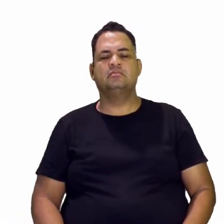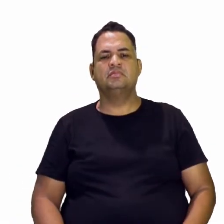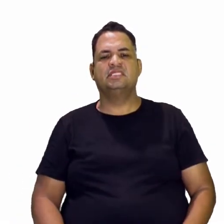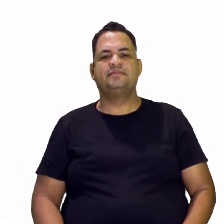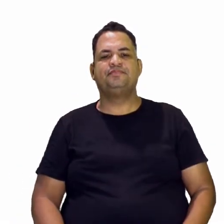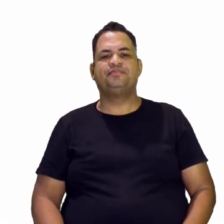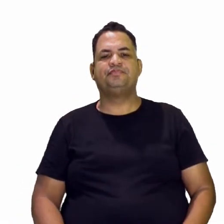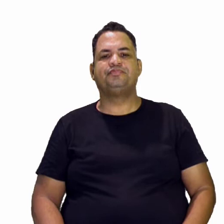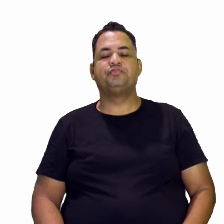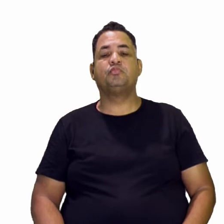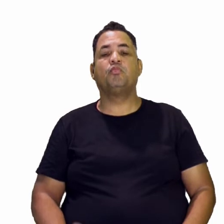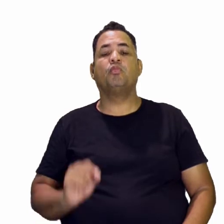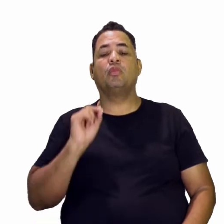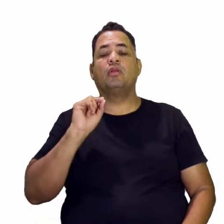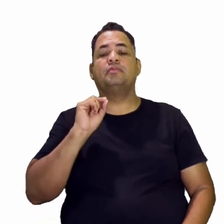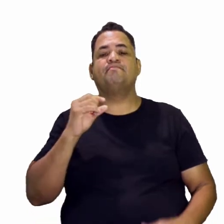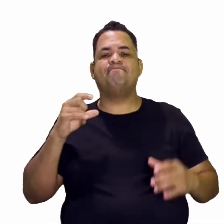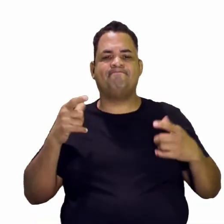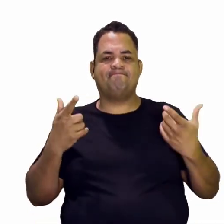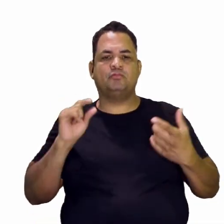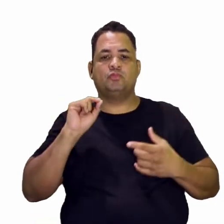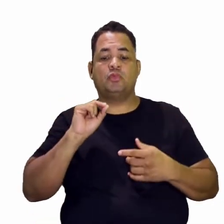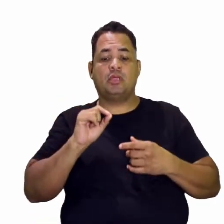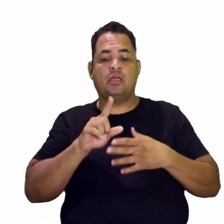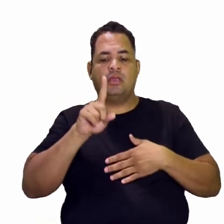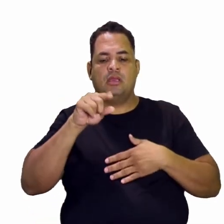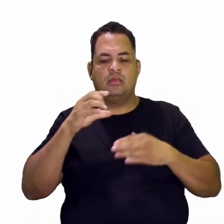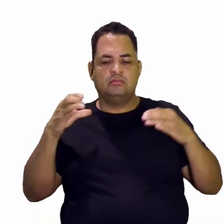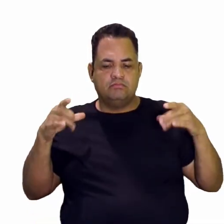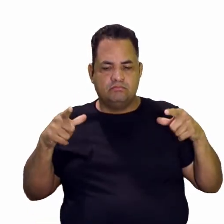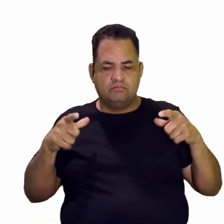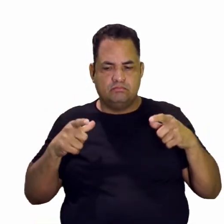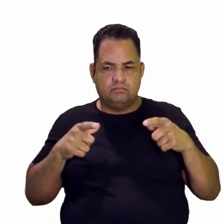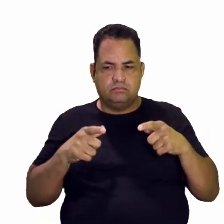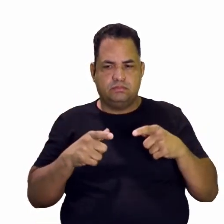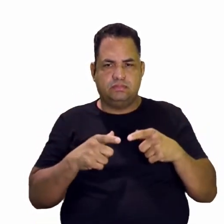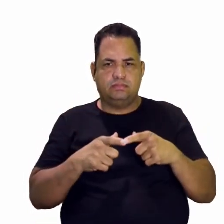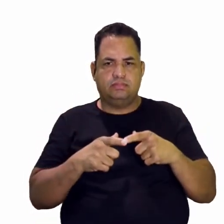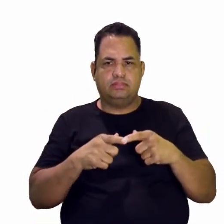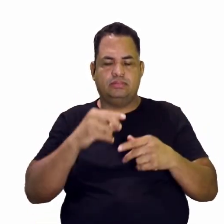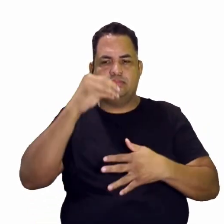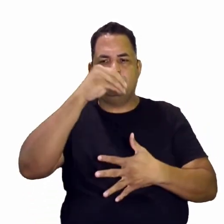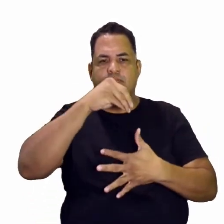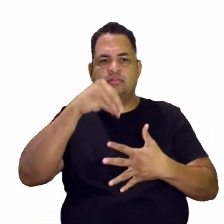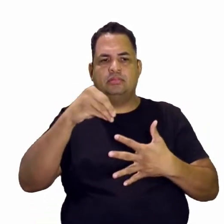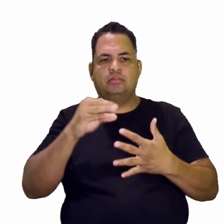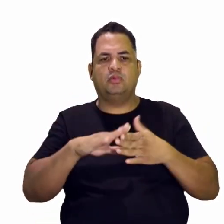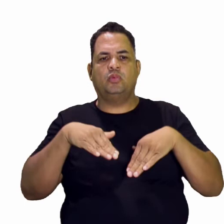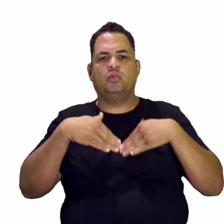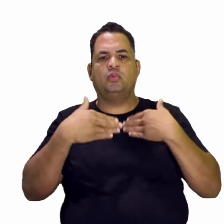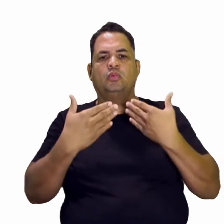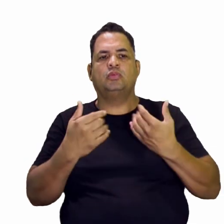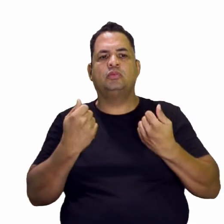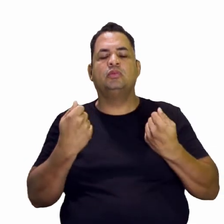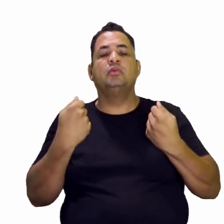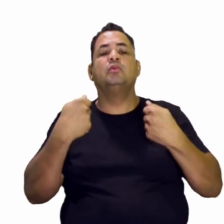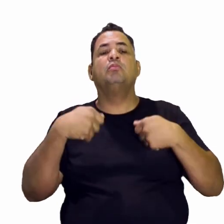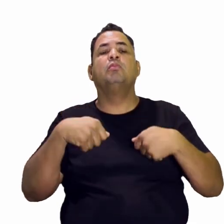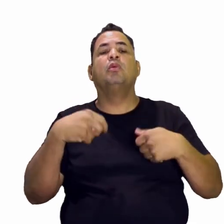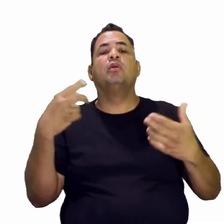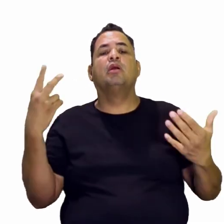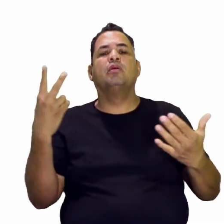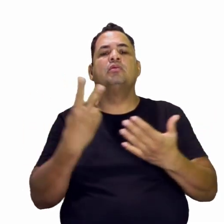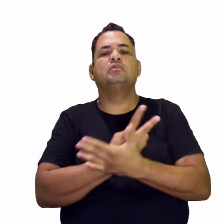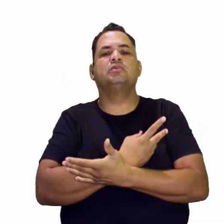Questão 3. O que é extinção de espécies e quais as possíveis causas